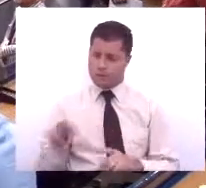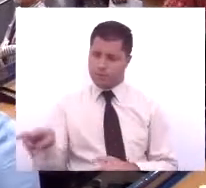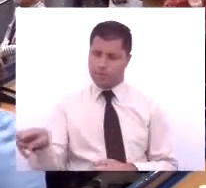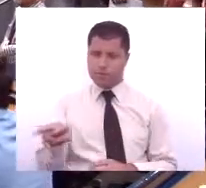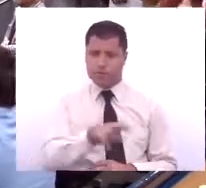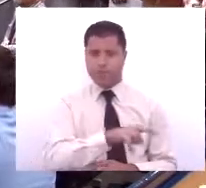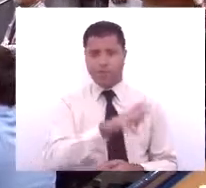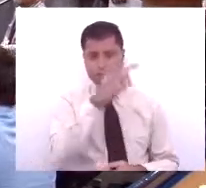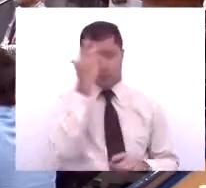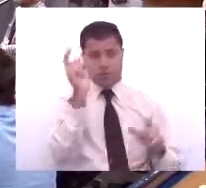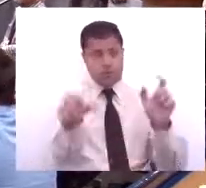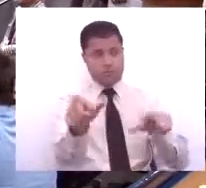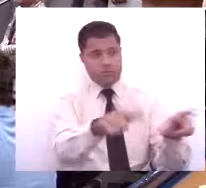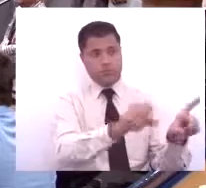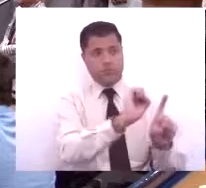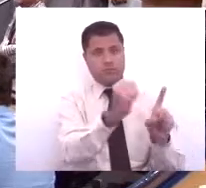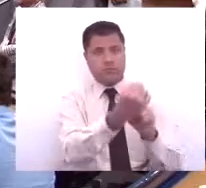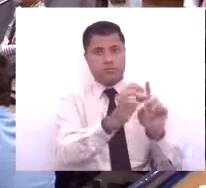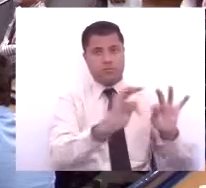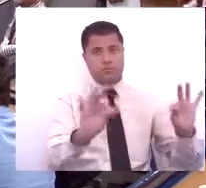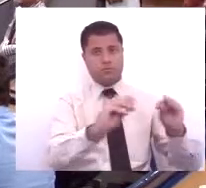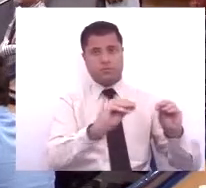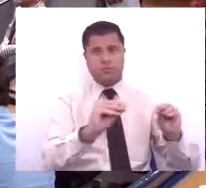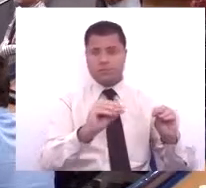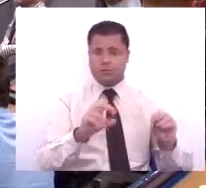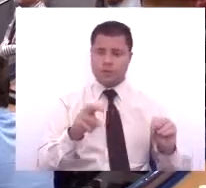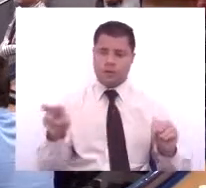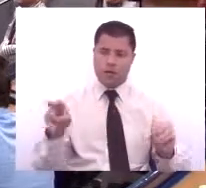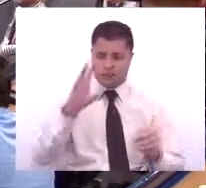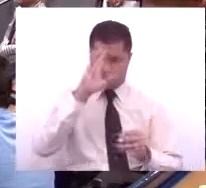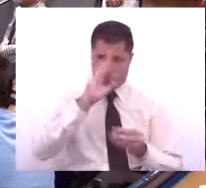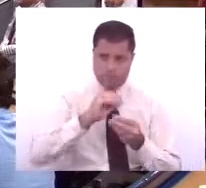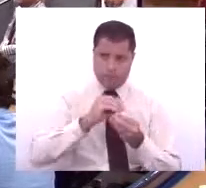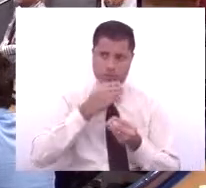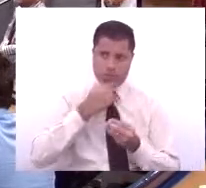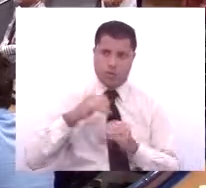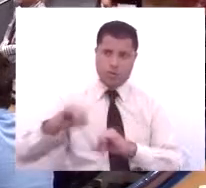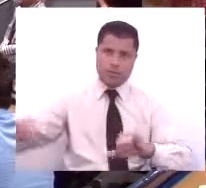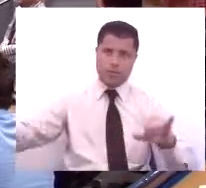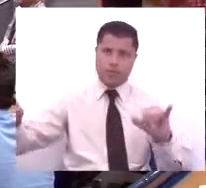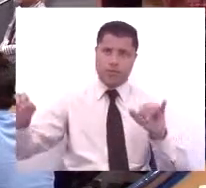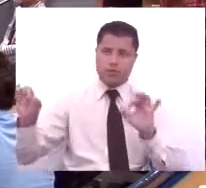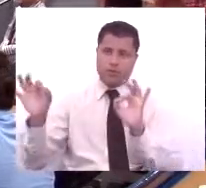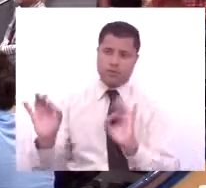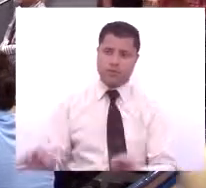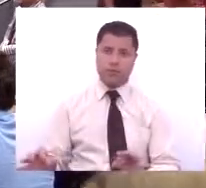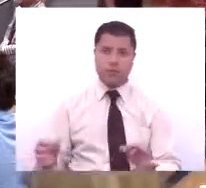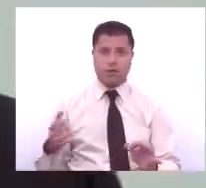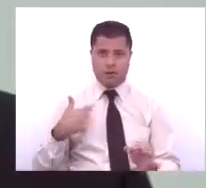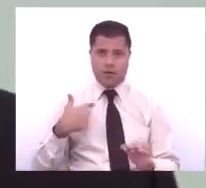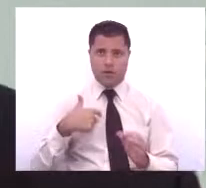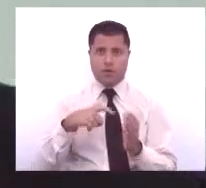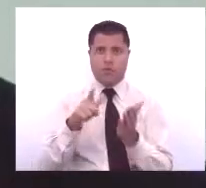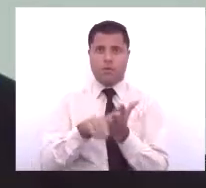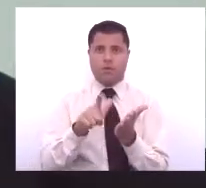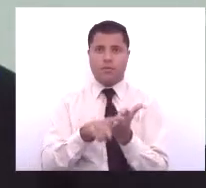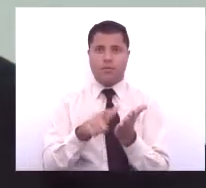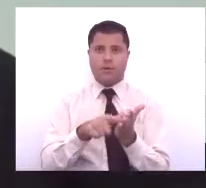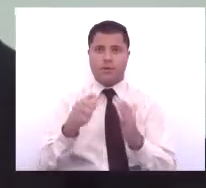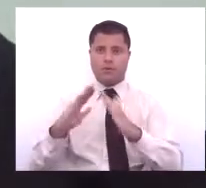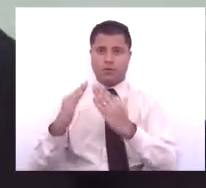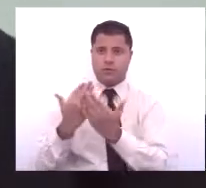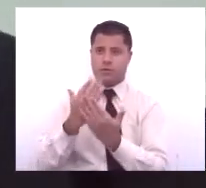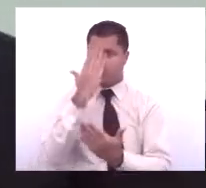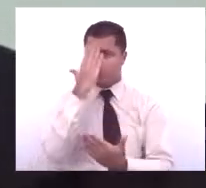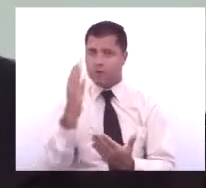está assimilando que os candidatos devem fazer uma campanha limpa. Não joguei materiais na porta das escolas, porque isso é um